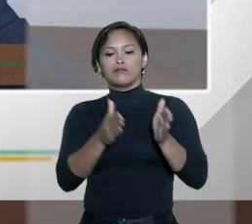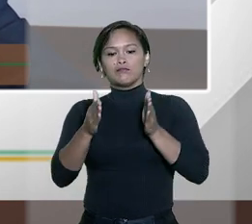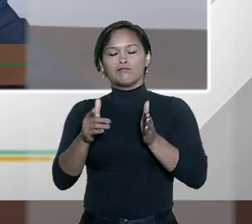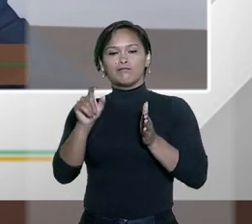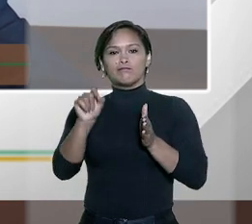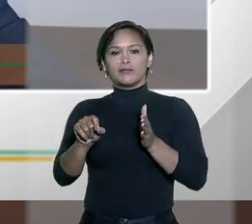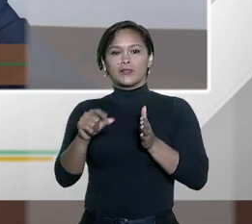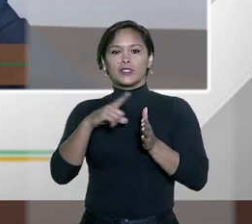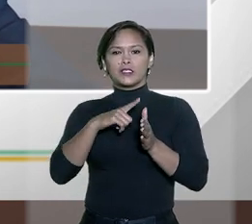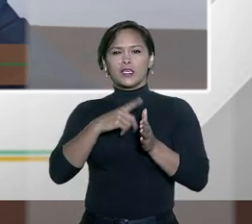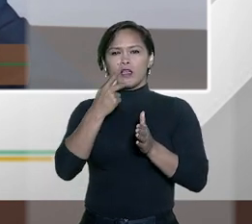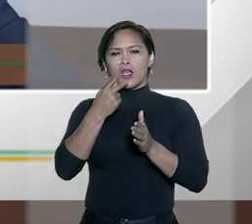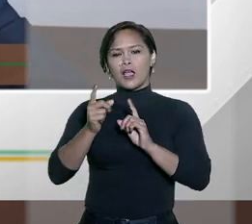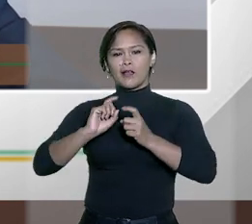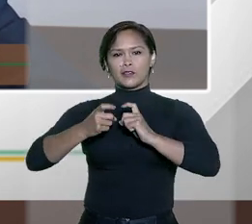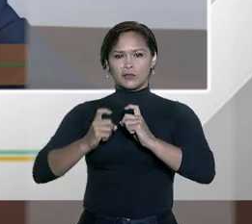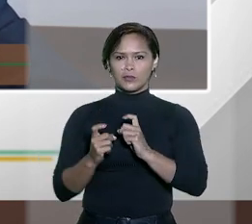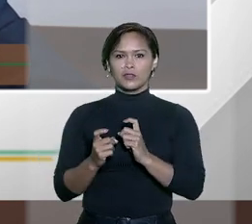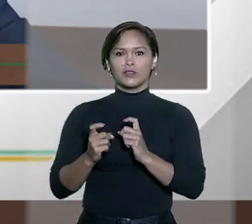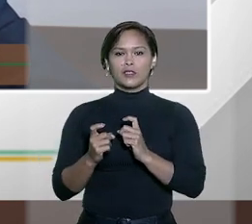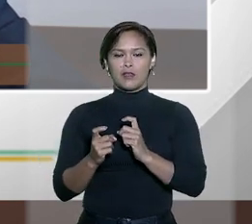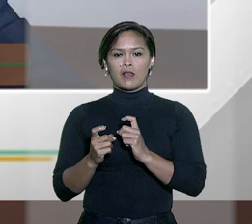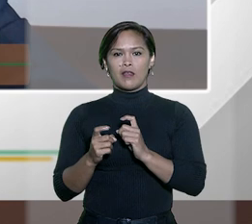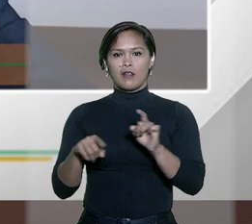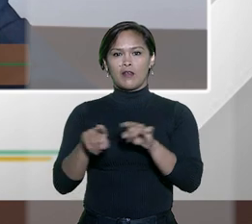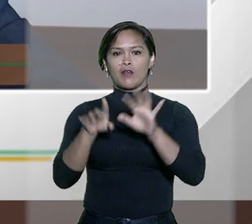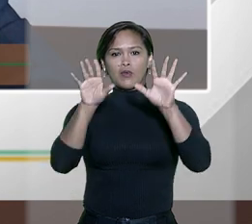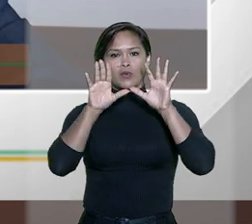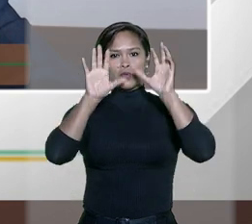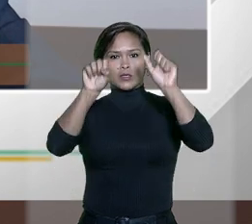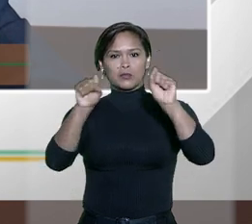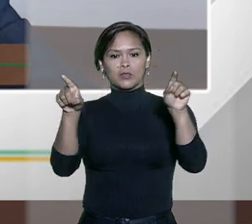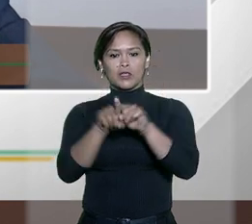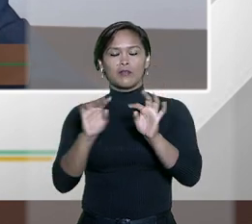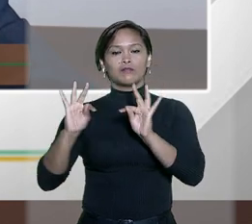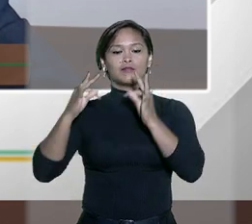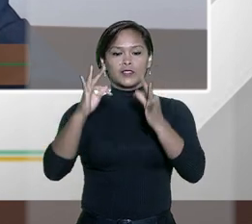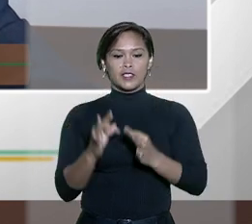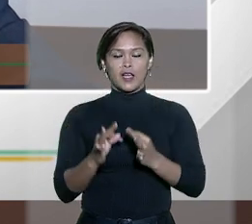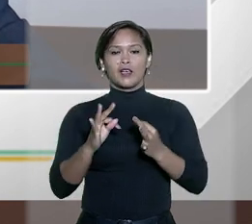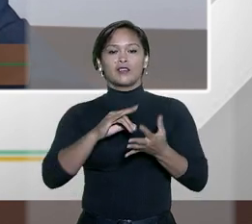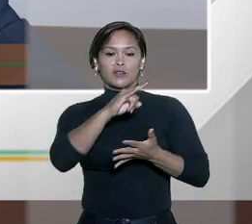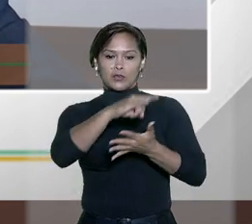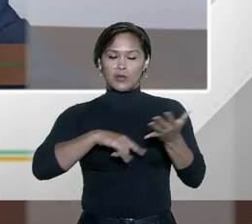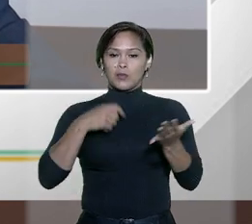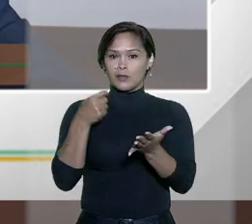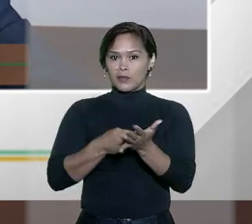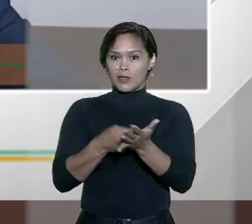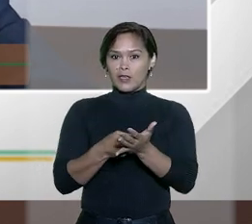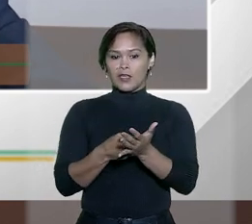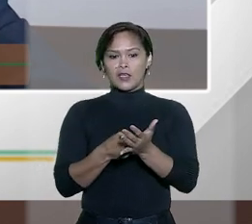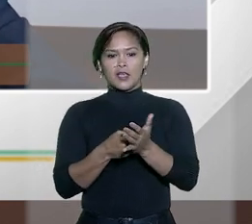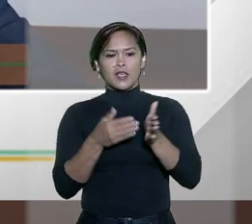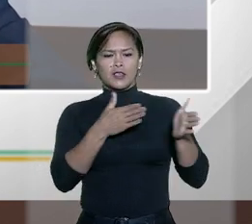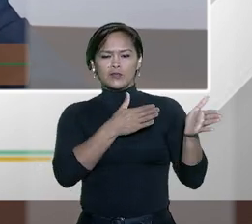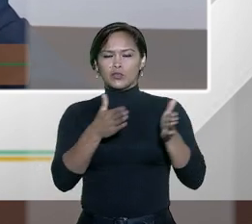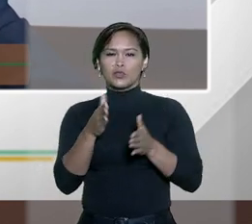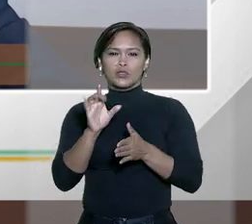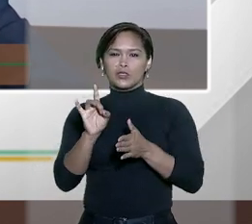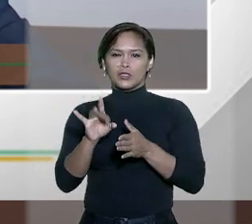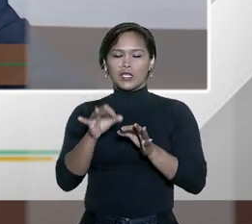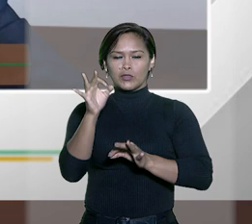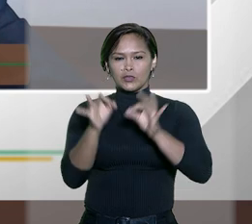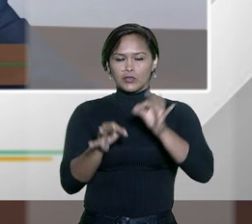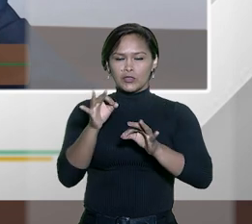etapa, enfim, digamos, administrativa. Enfim, o tribunal, quando ele trata do precatório, ele não está judicando, ele